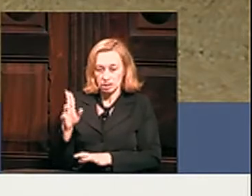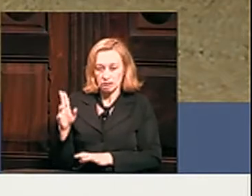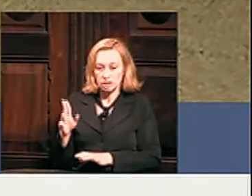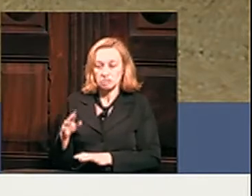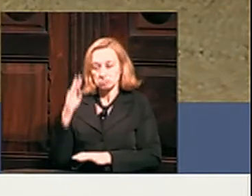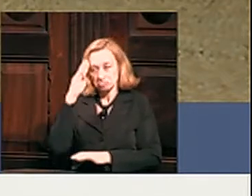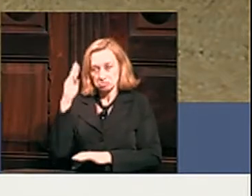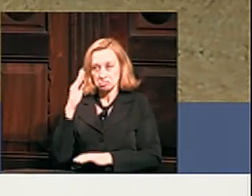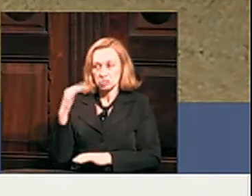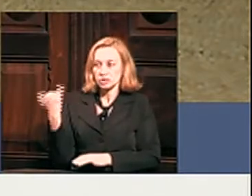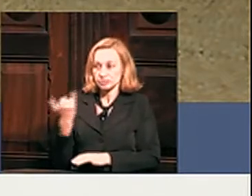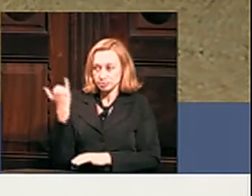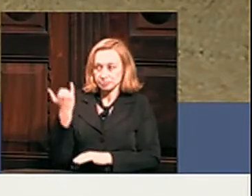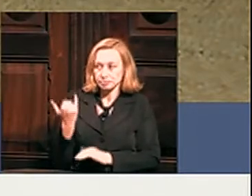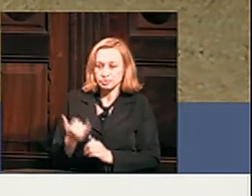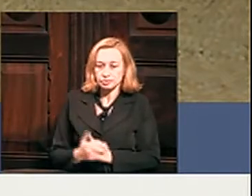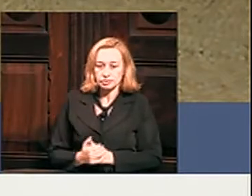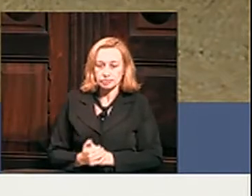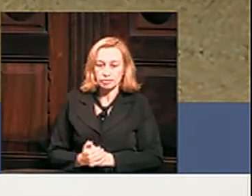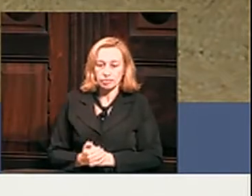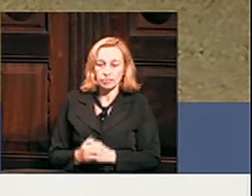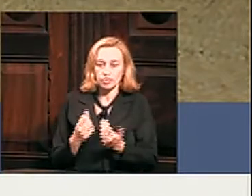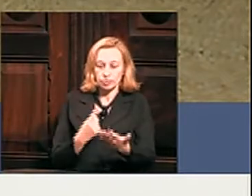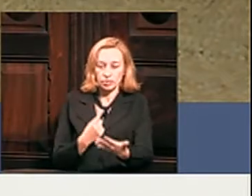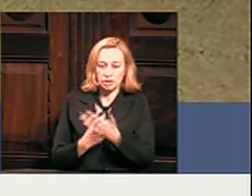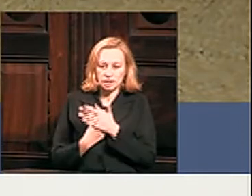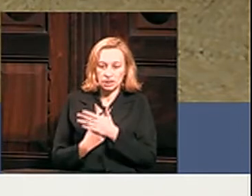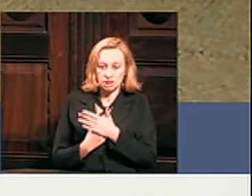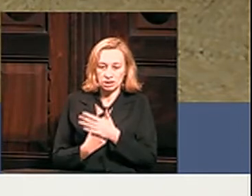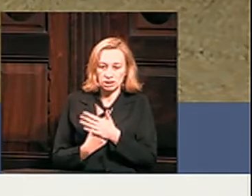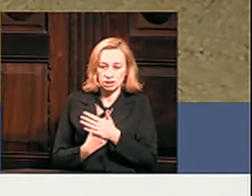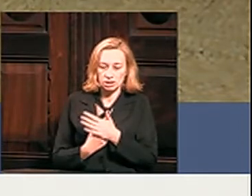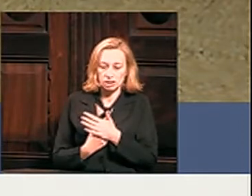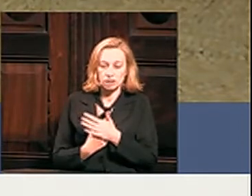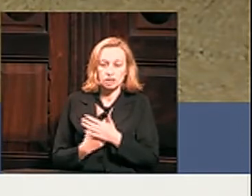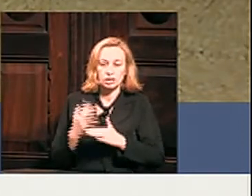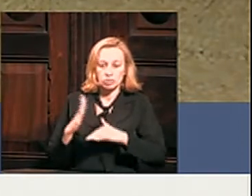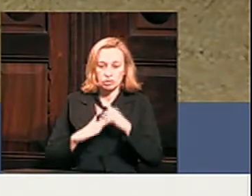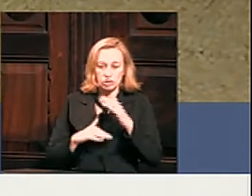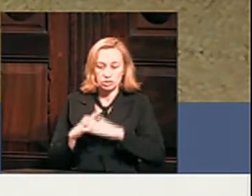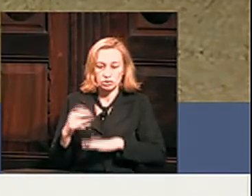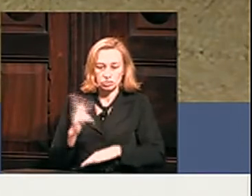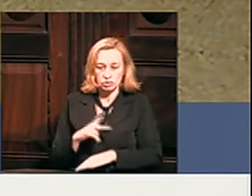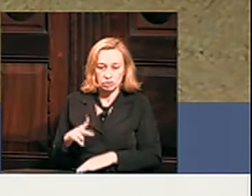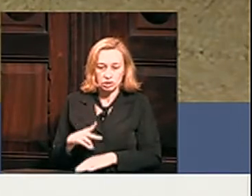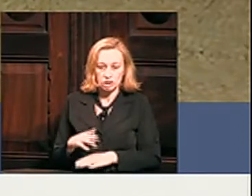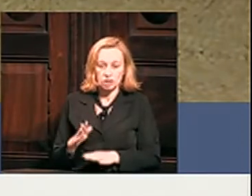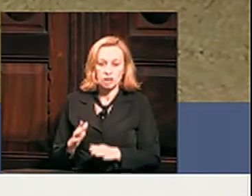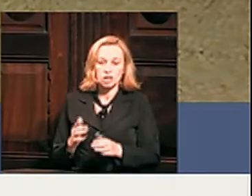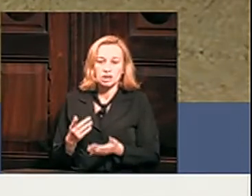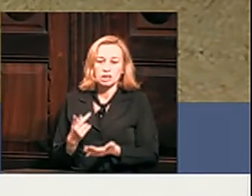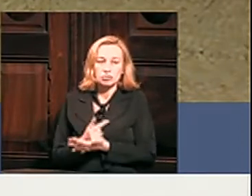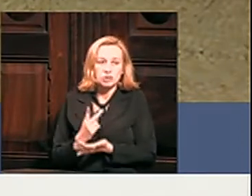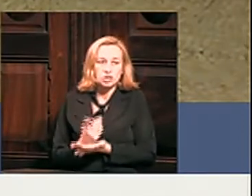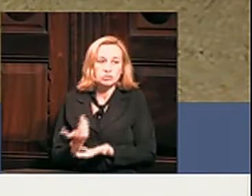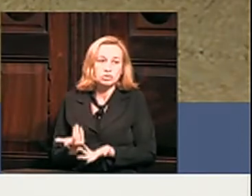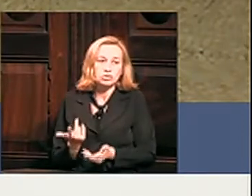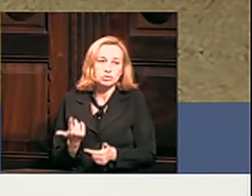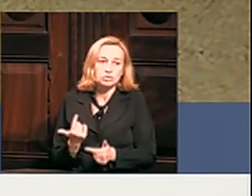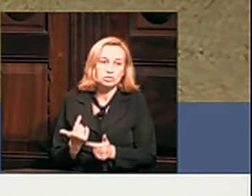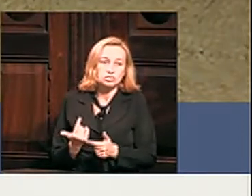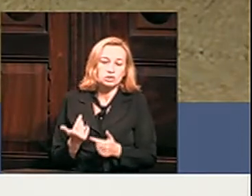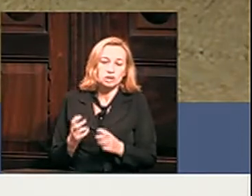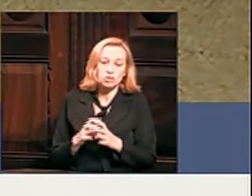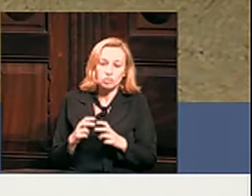tão importante que é a definição de critérios para a progressão na carreira docente. Portanto, apesar da agitação da sessão hoje, tivemos